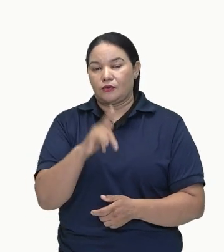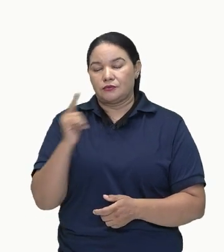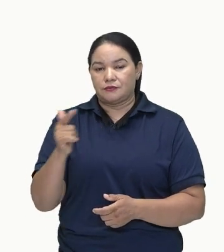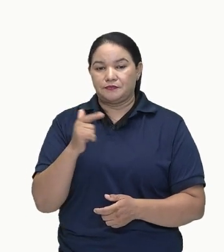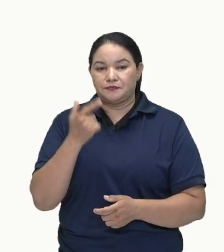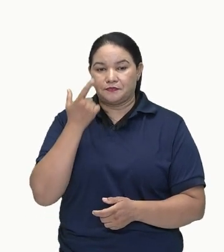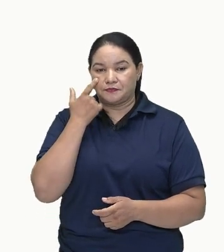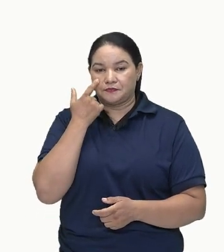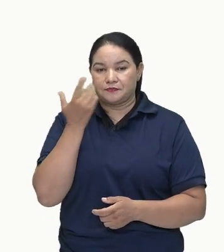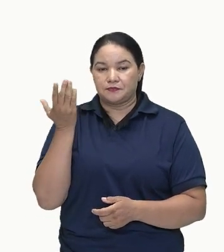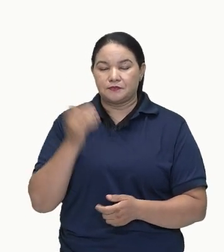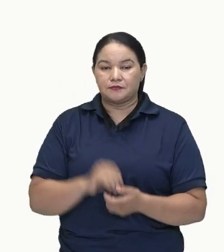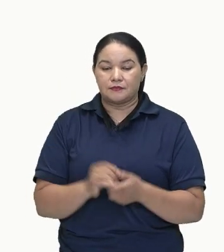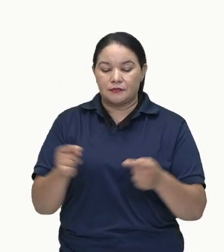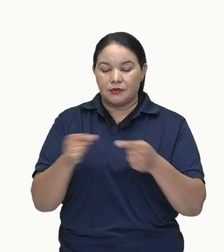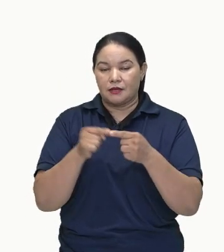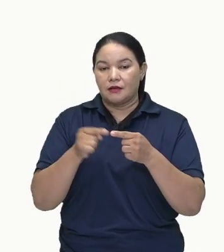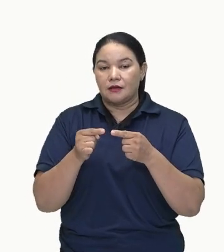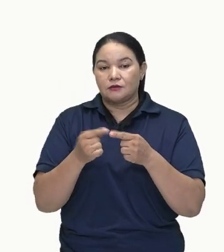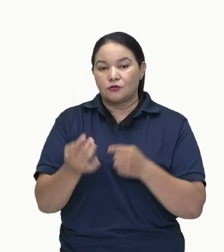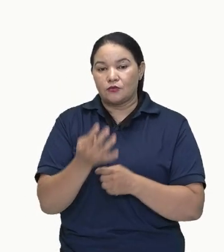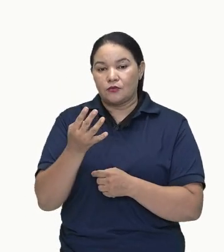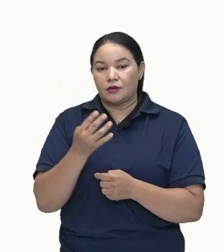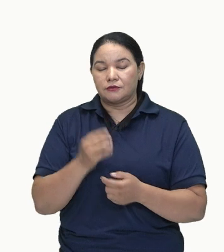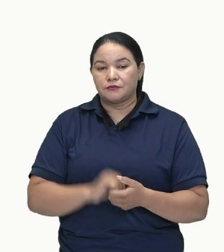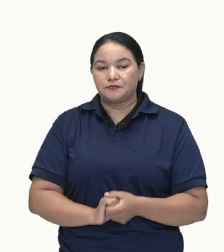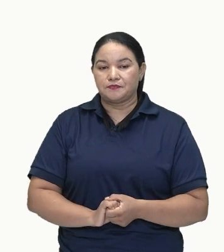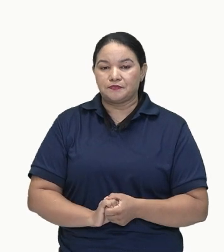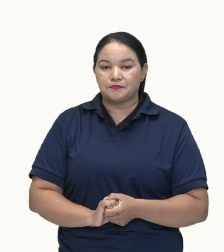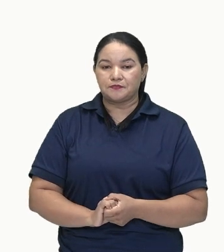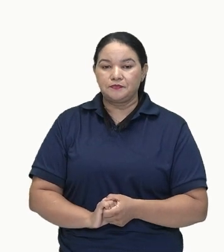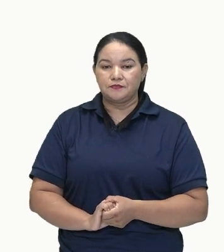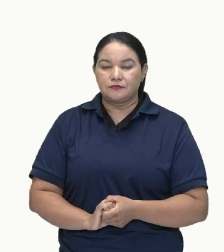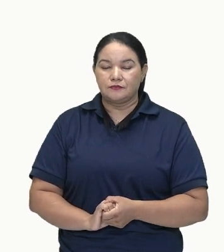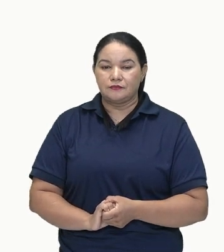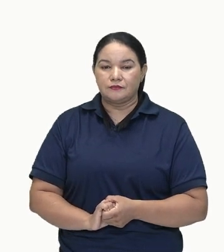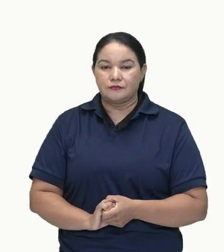Temos a outra aplicação, que é a aplicação 4.